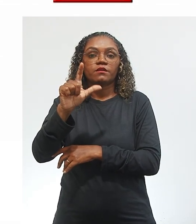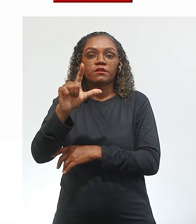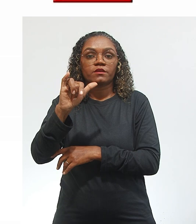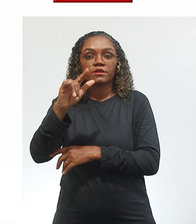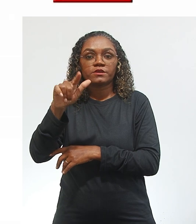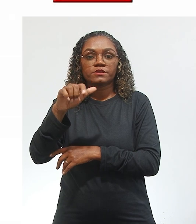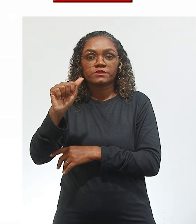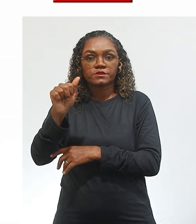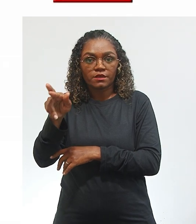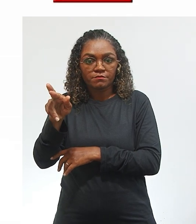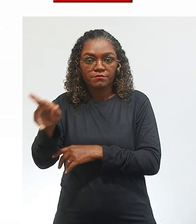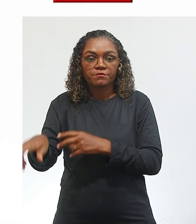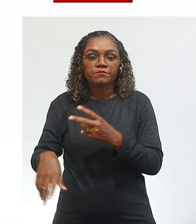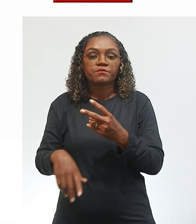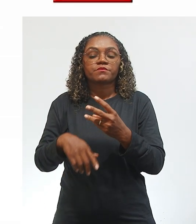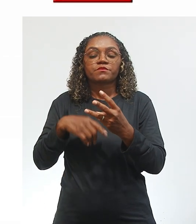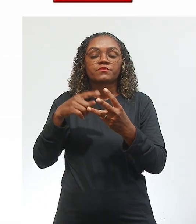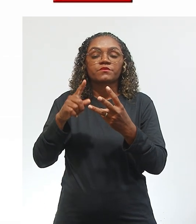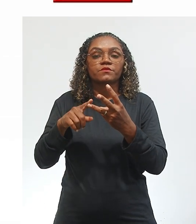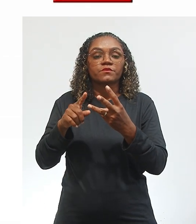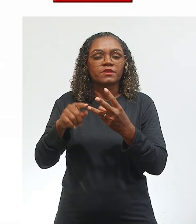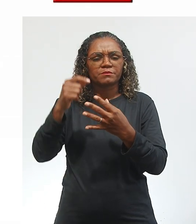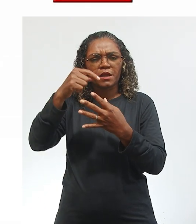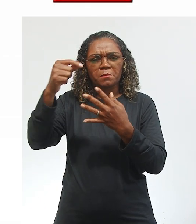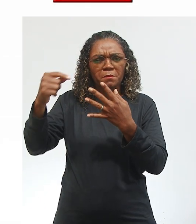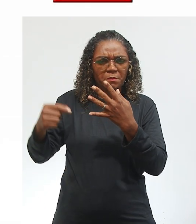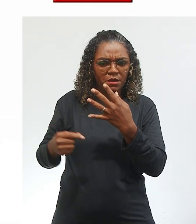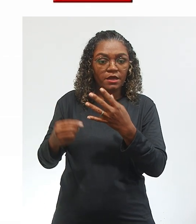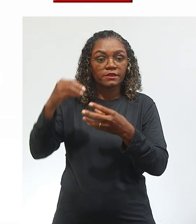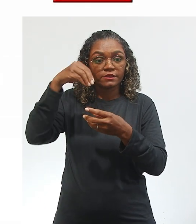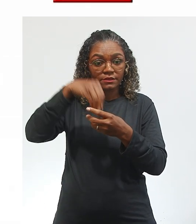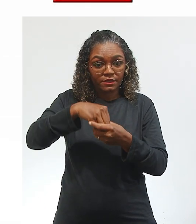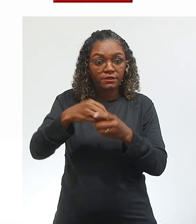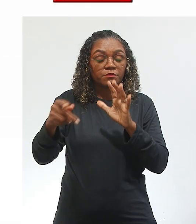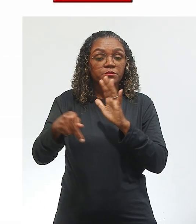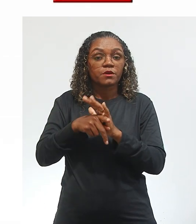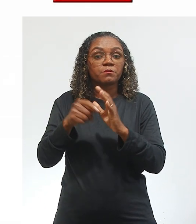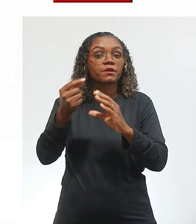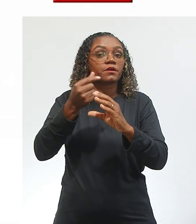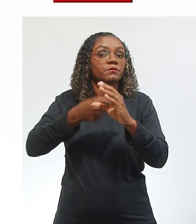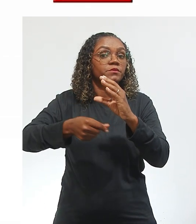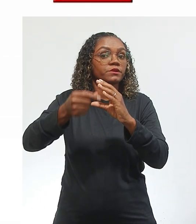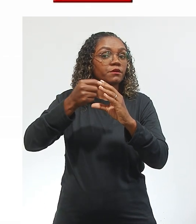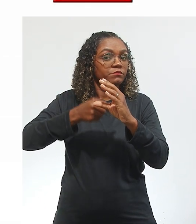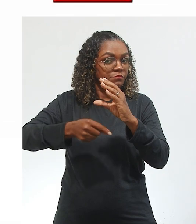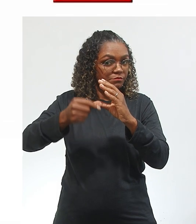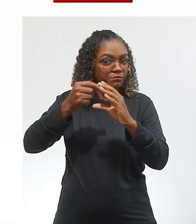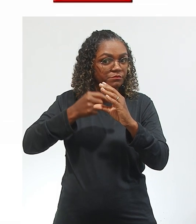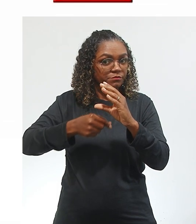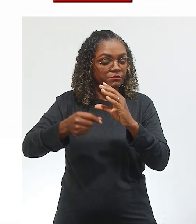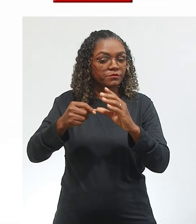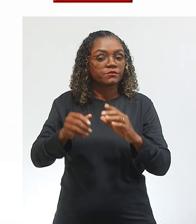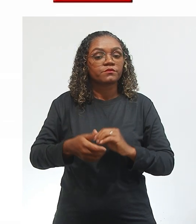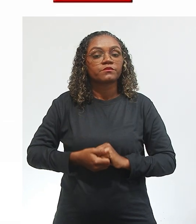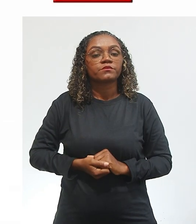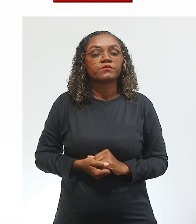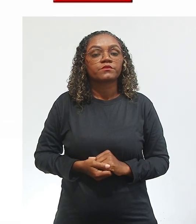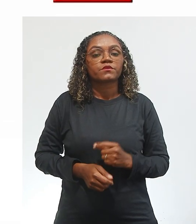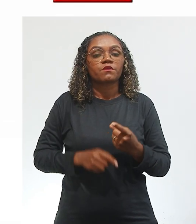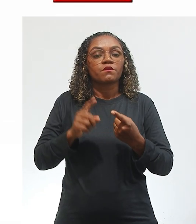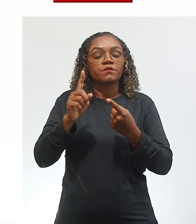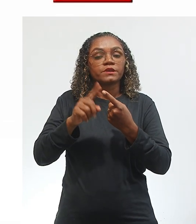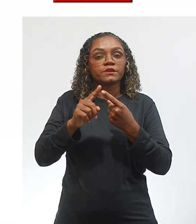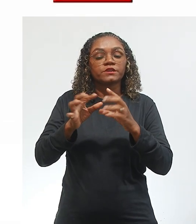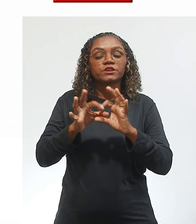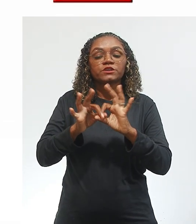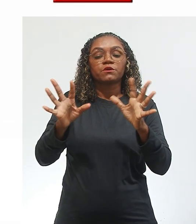o integralizar e o integralizado, ok? Então, tudo dentro do meu capital social. Capital autorizado, por exemplo,